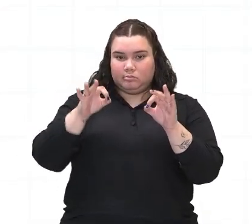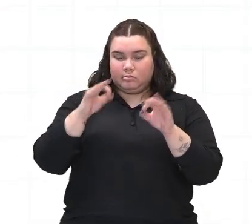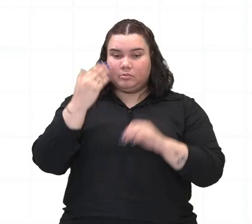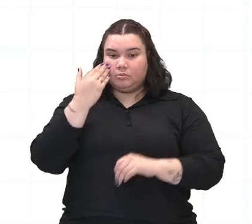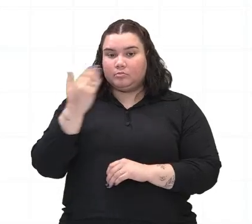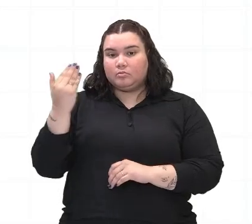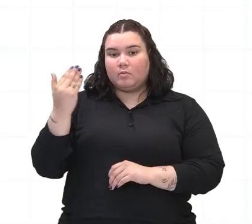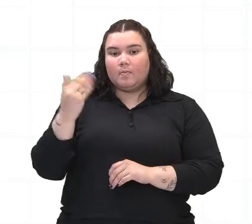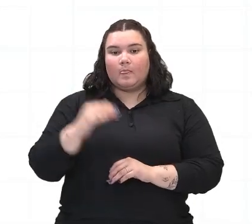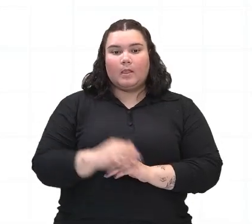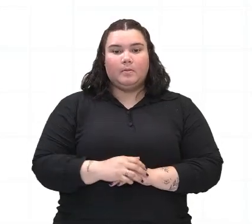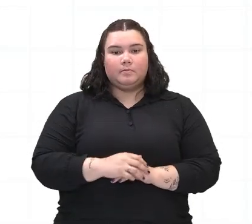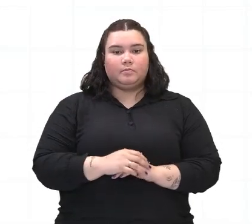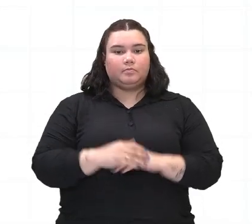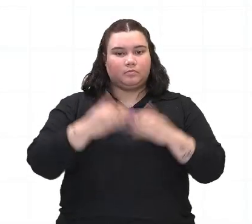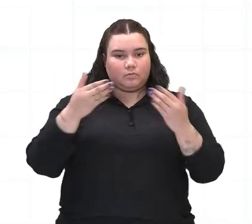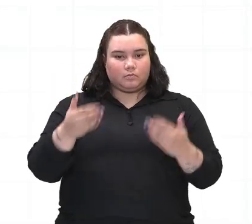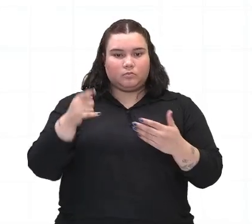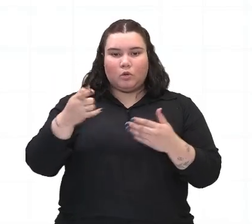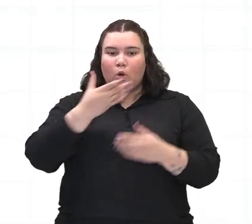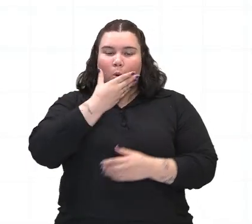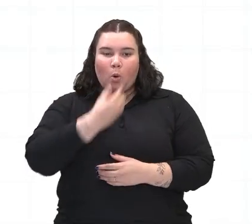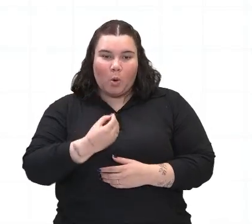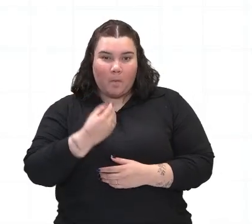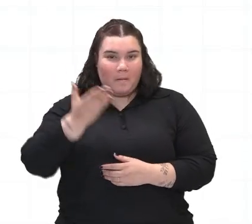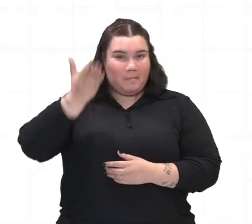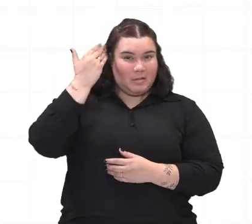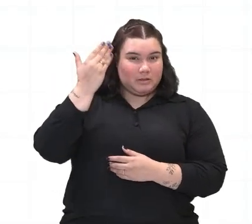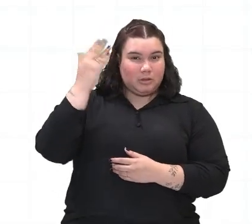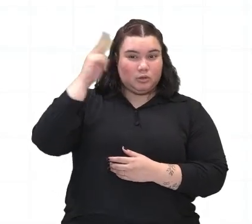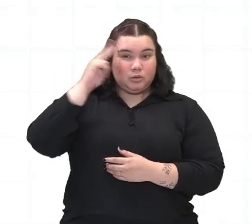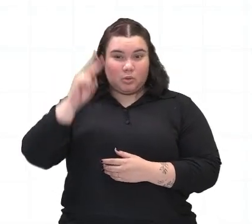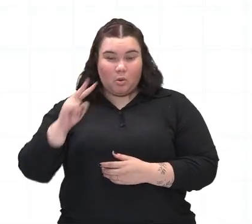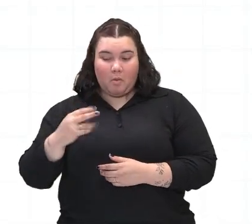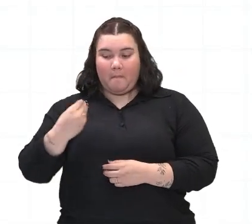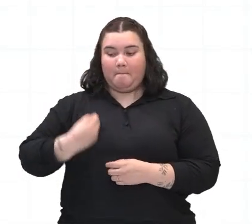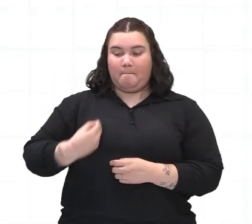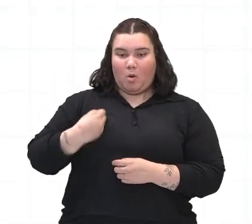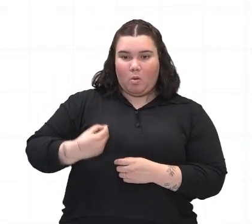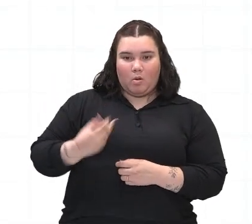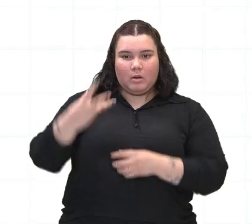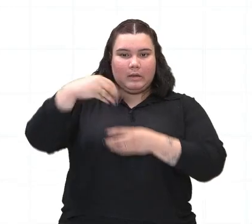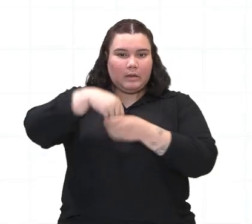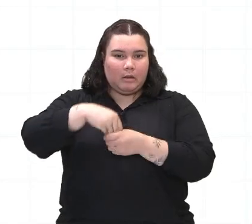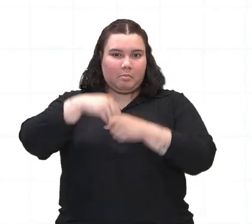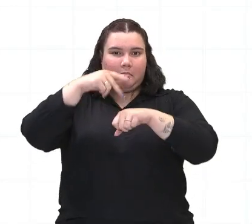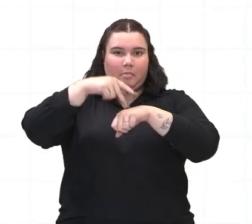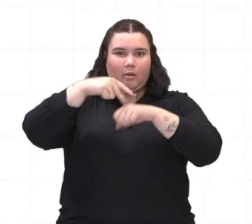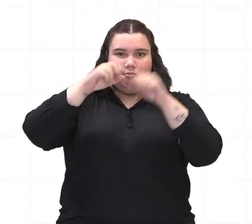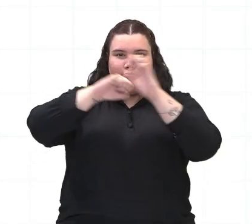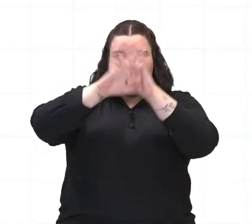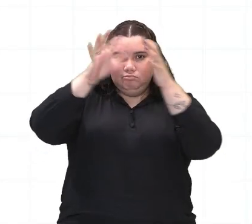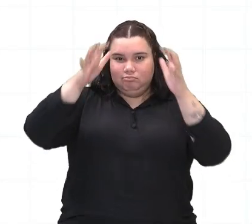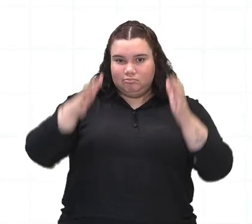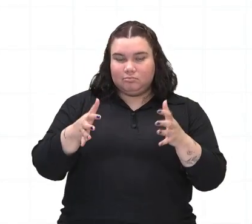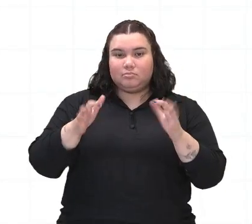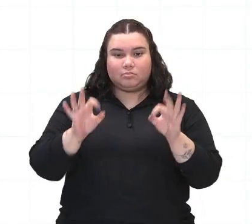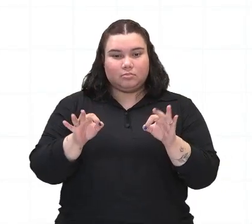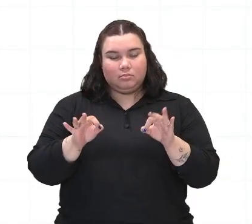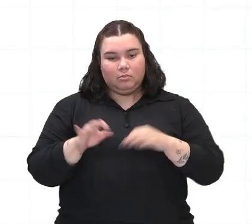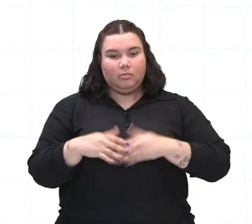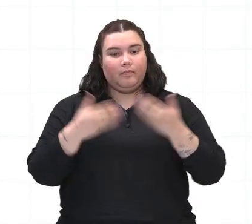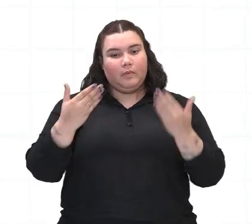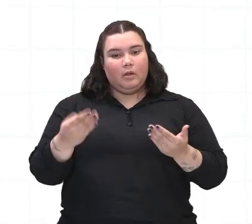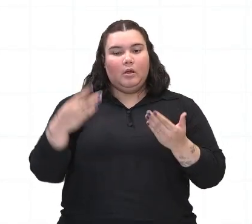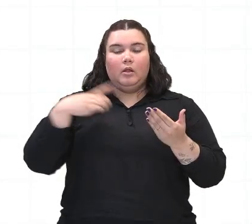Lembrando que o homem prehistórico Ele entrava né ele habitava nessas cavernas com a intenção de se proteger também né então